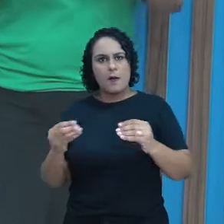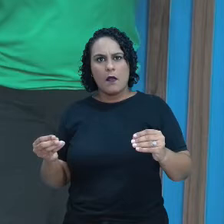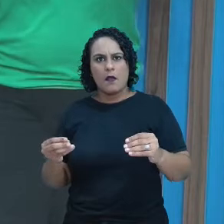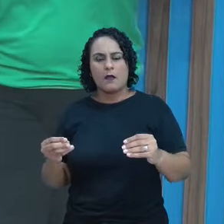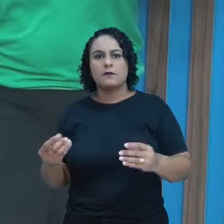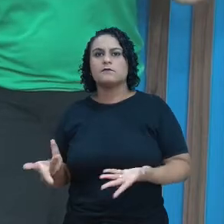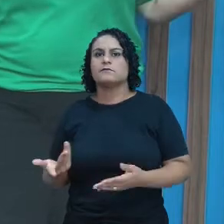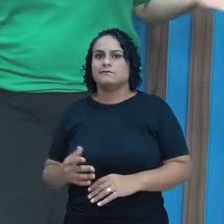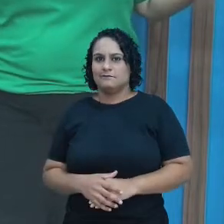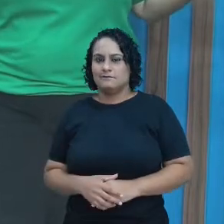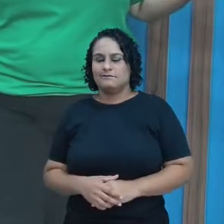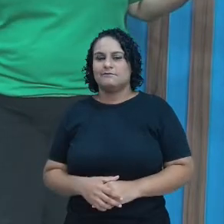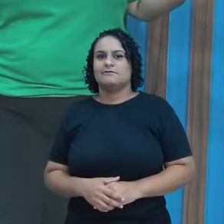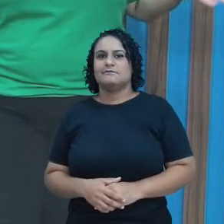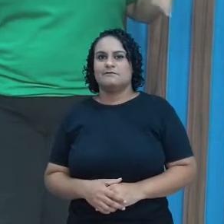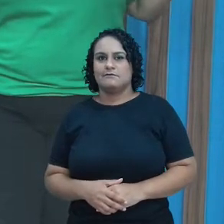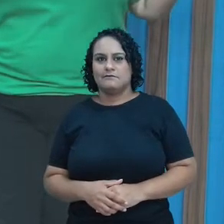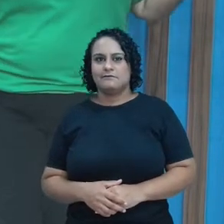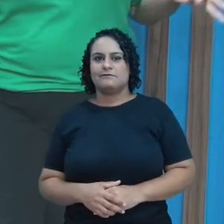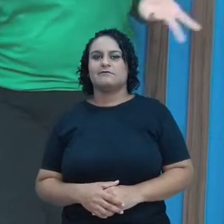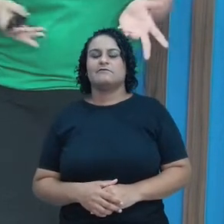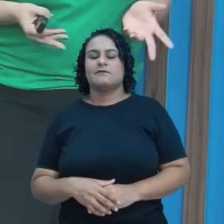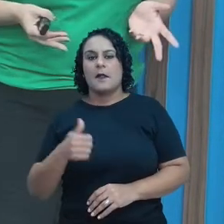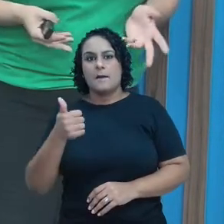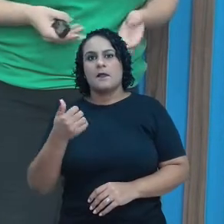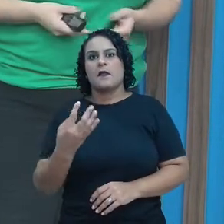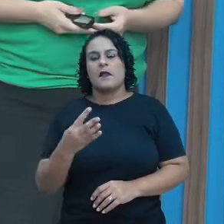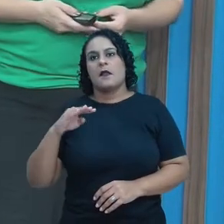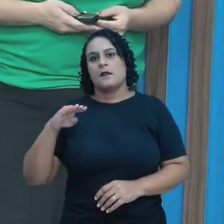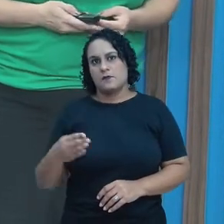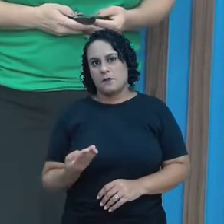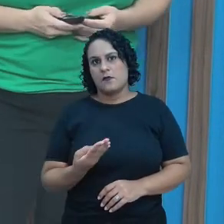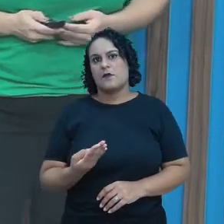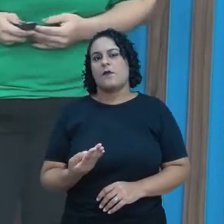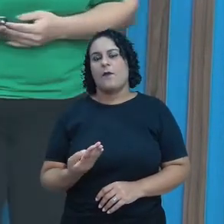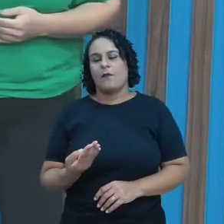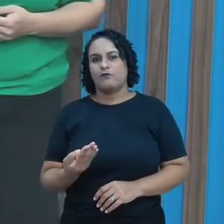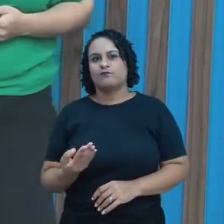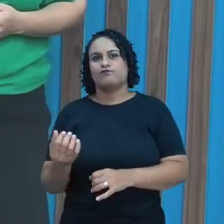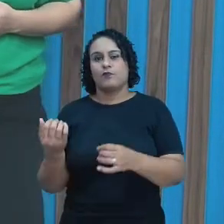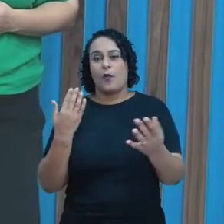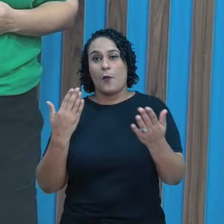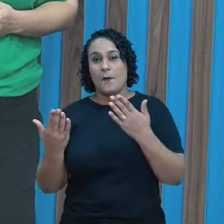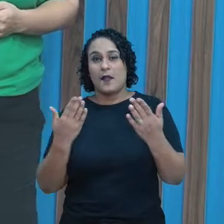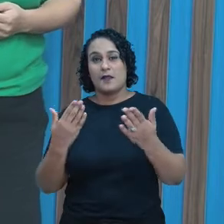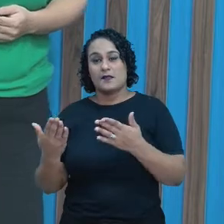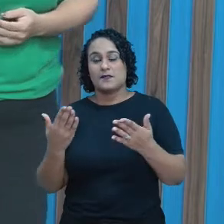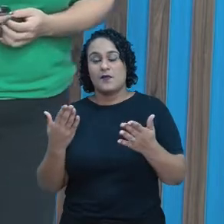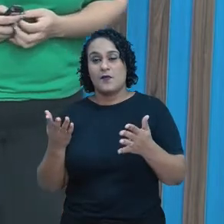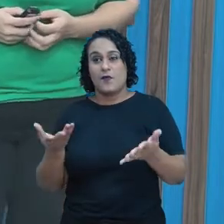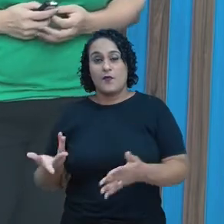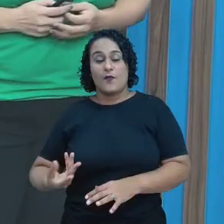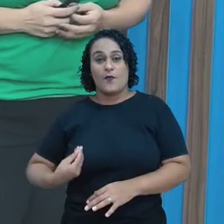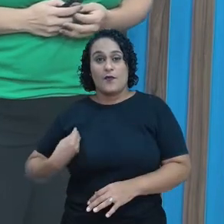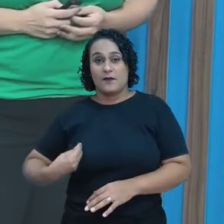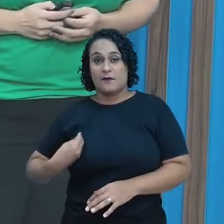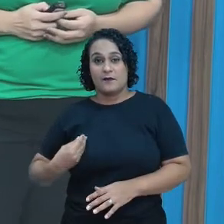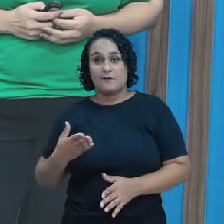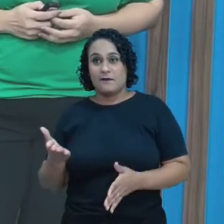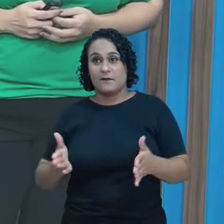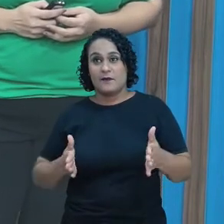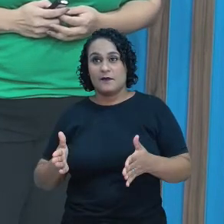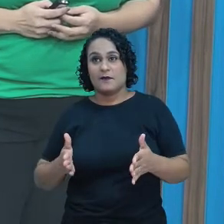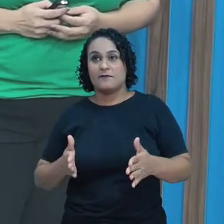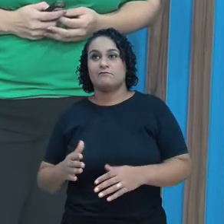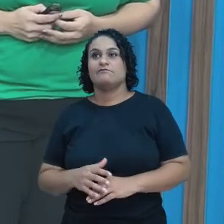vive pro tempo, né, de bilhões de anos no nosso calendário cósmico. Olha, é muita loucura,